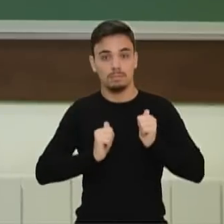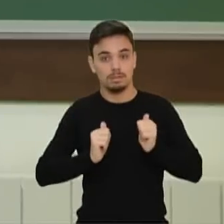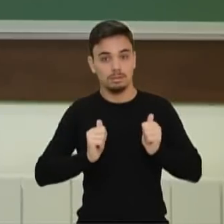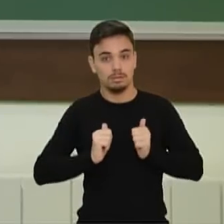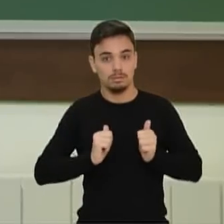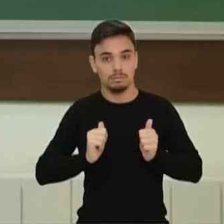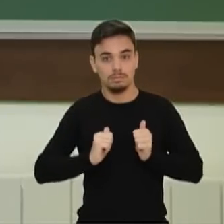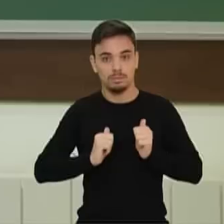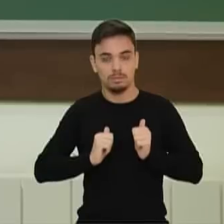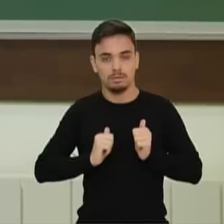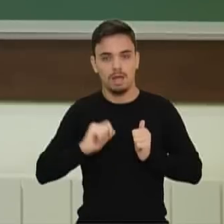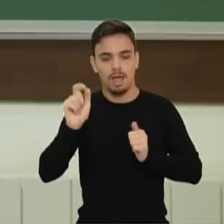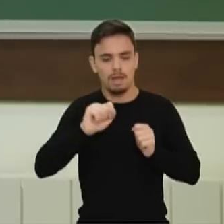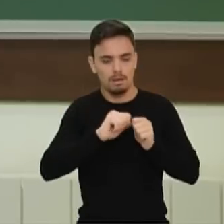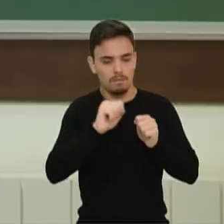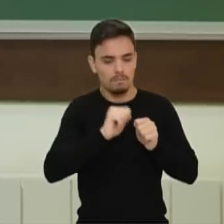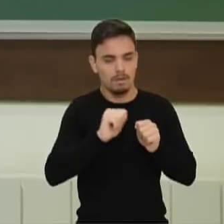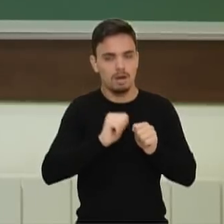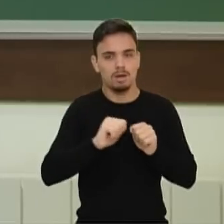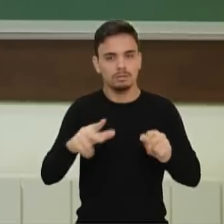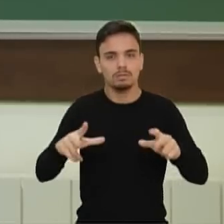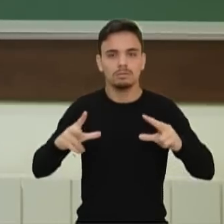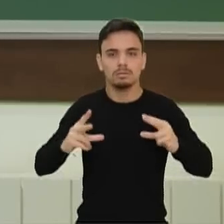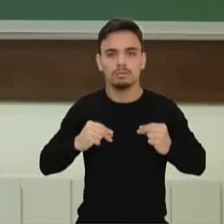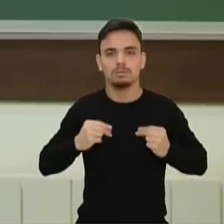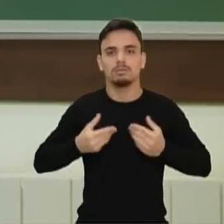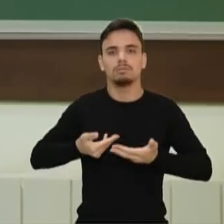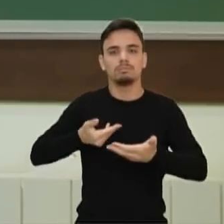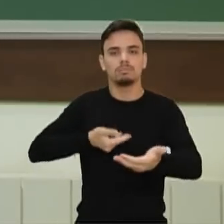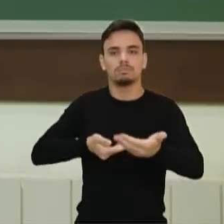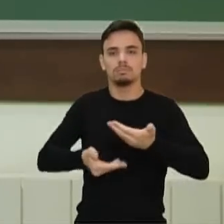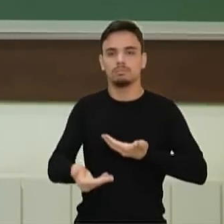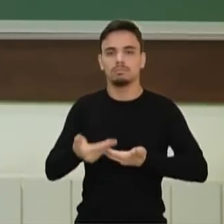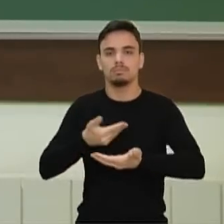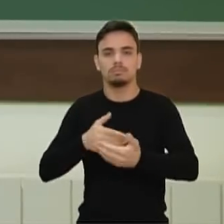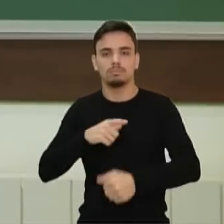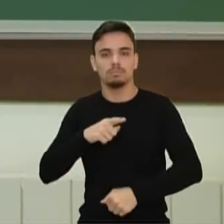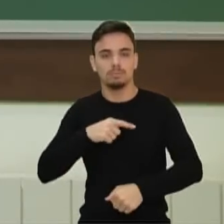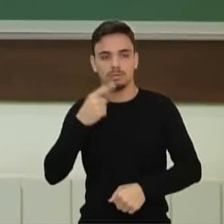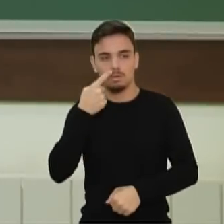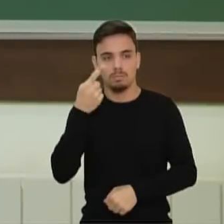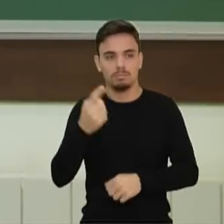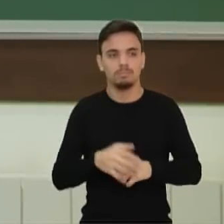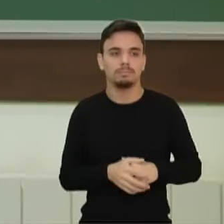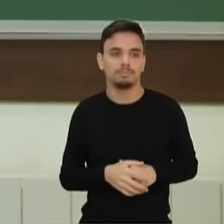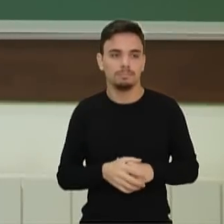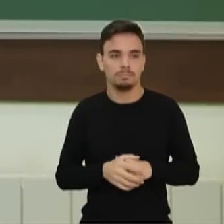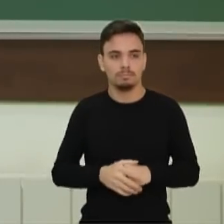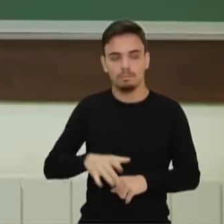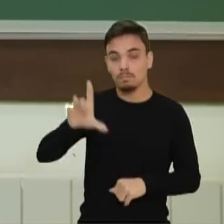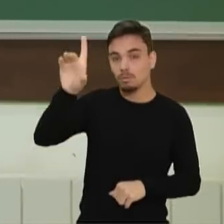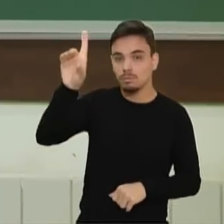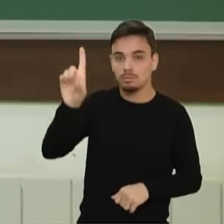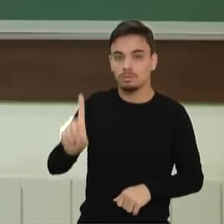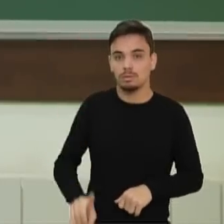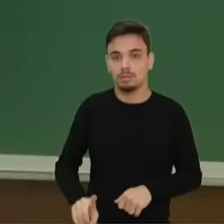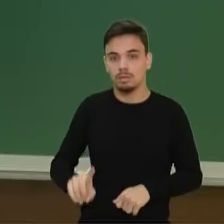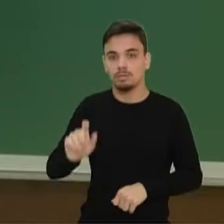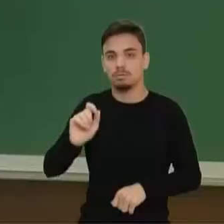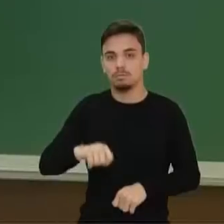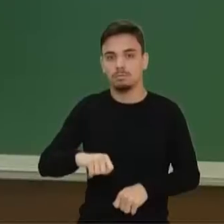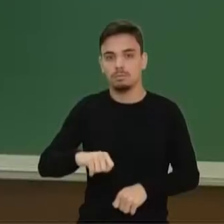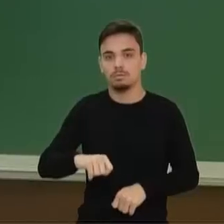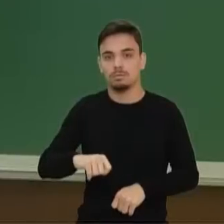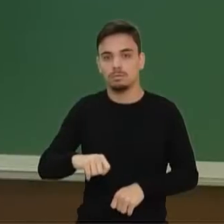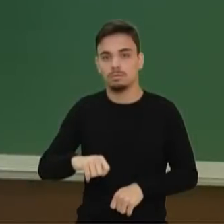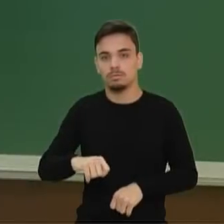passiva, veja, aquele que faz, aquele que recebe e a troca ali. Então vamos lá. Os direitos foram